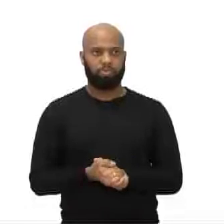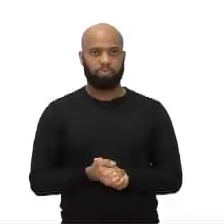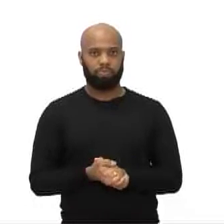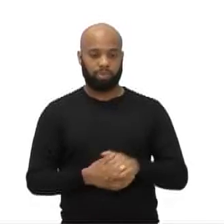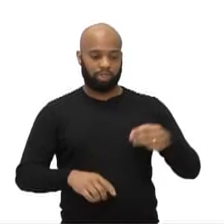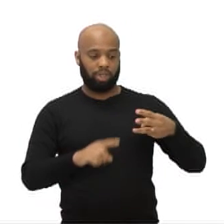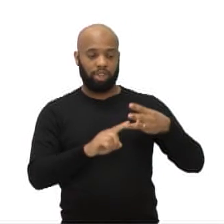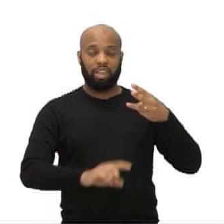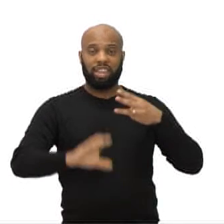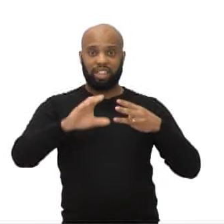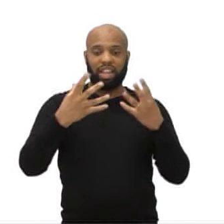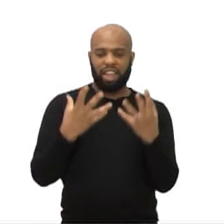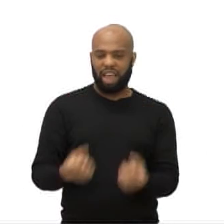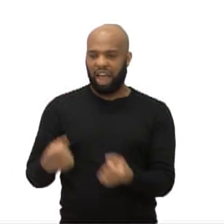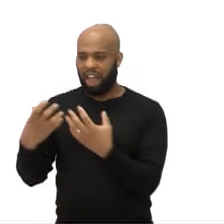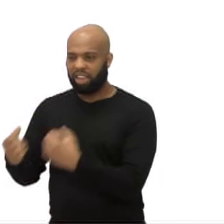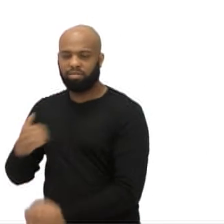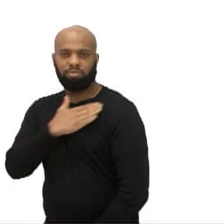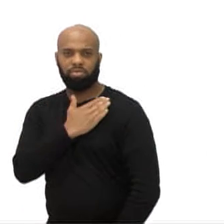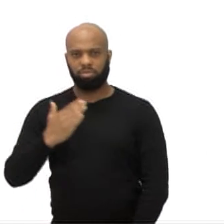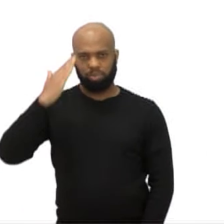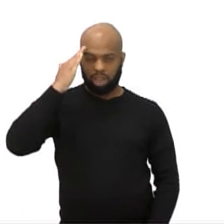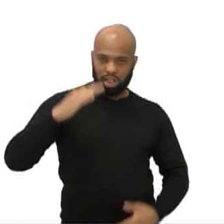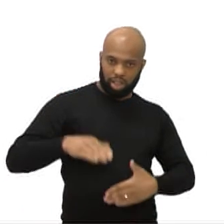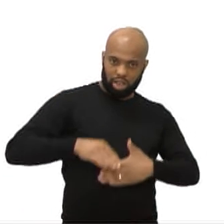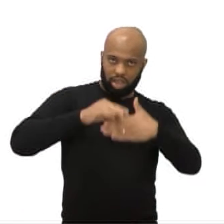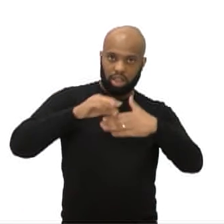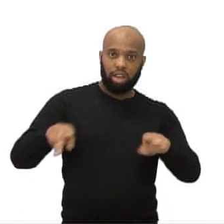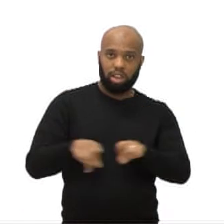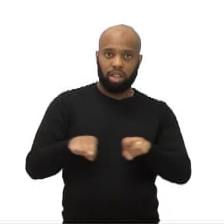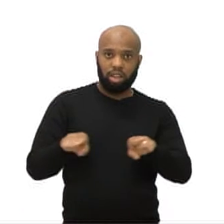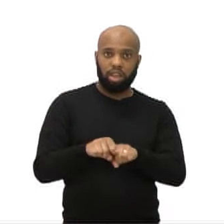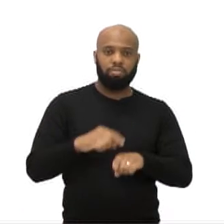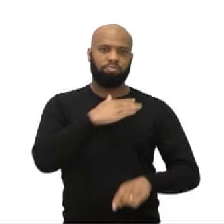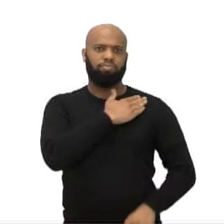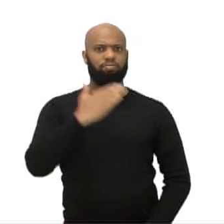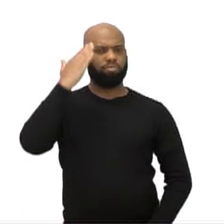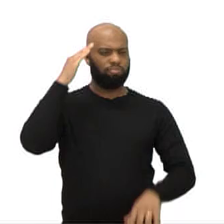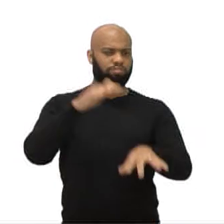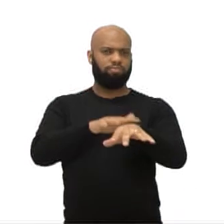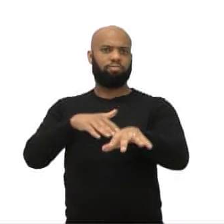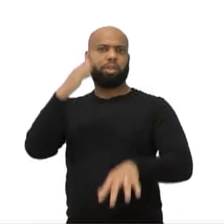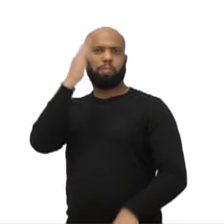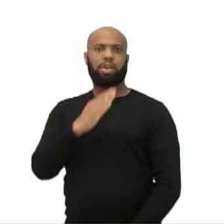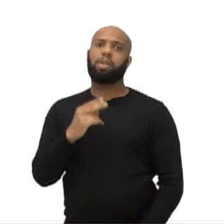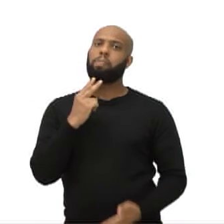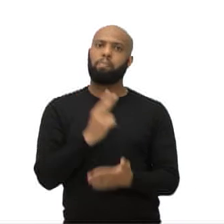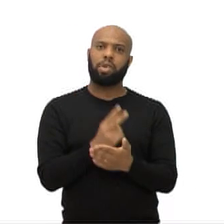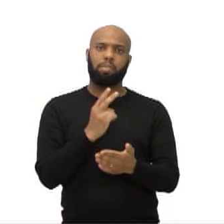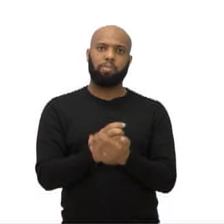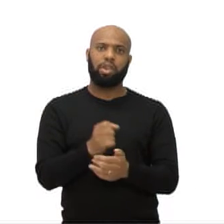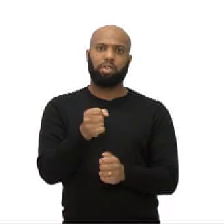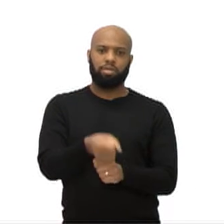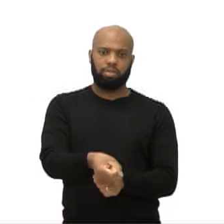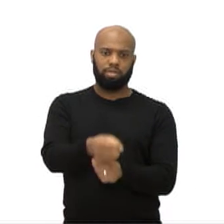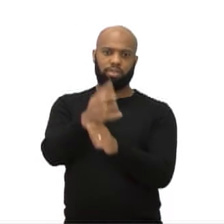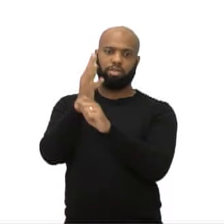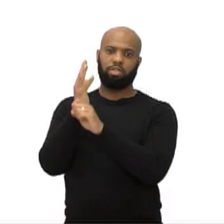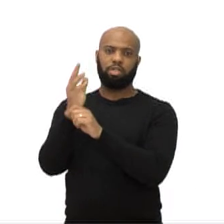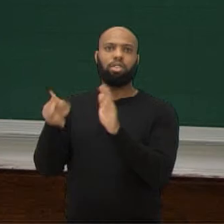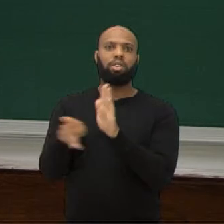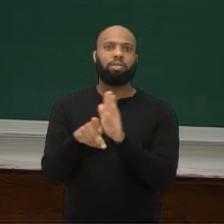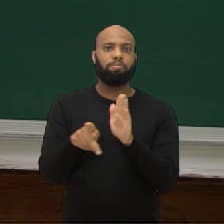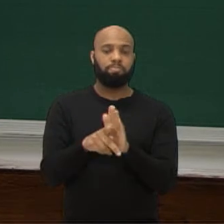C. Aceitação dos oficiais, dos comandantes farroupilhas ao exército brasileiro com a mesma patente da guerra. Aqui uma